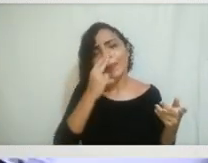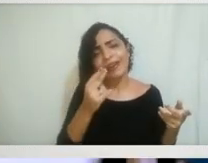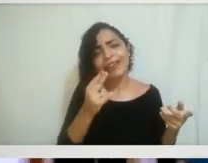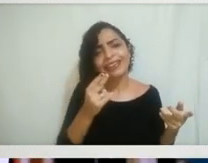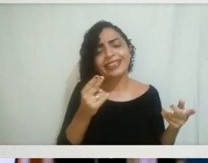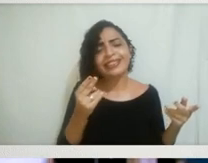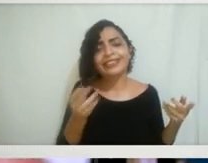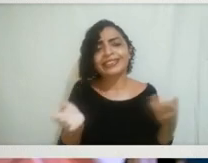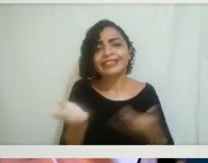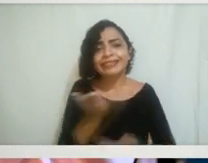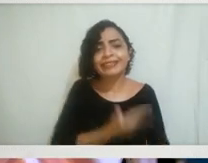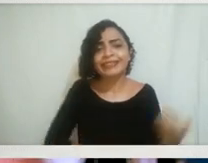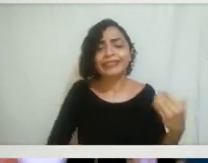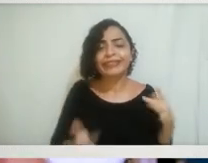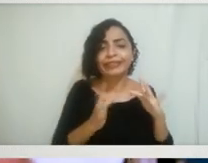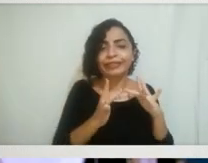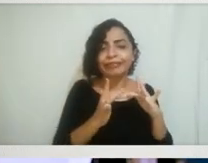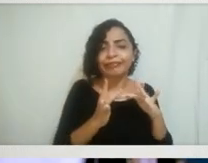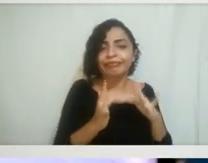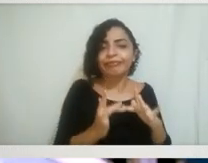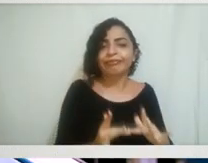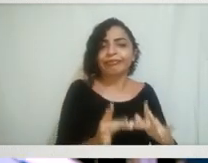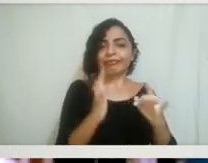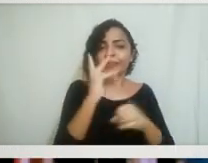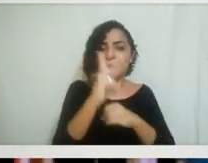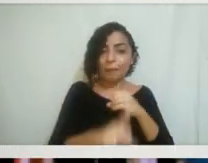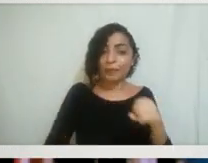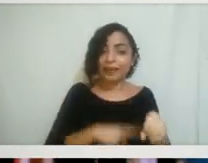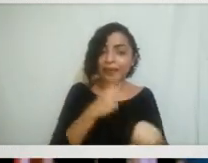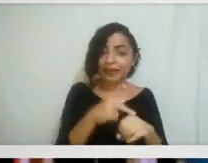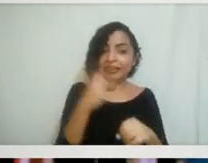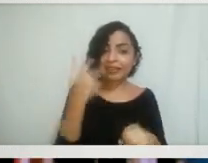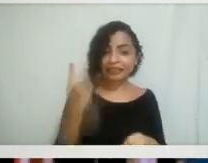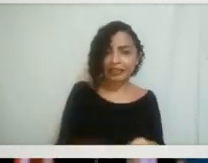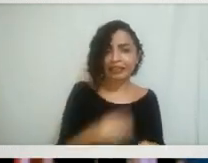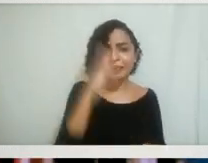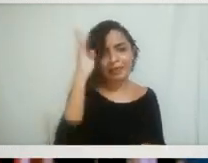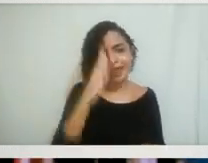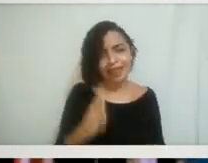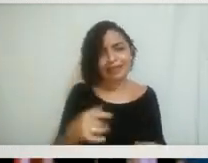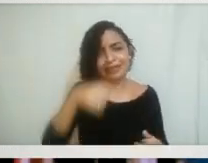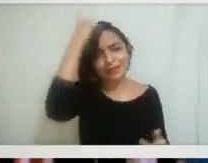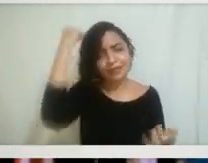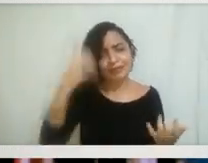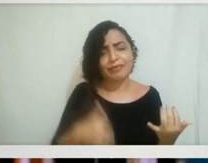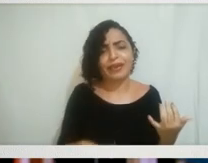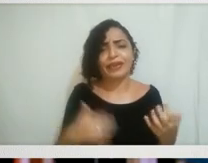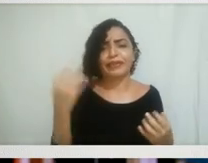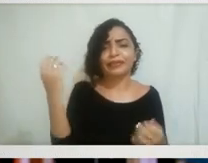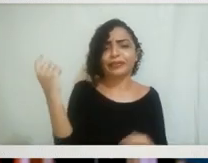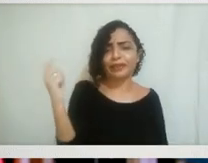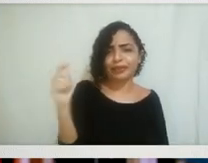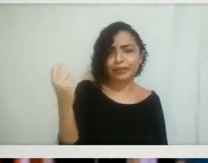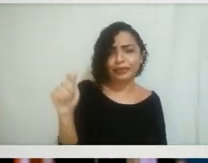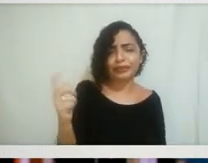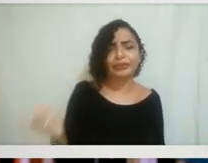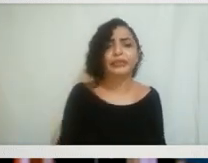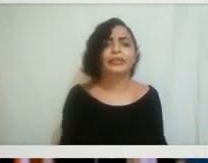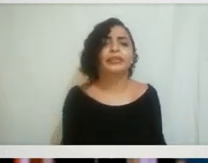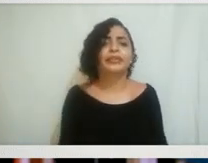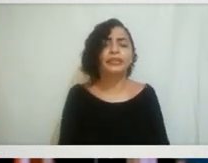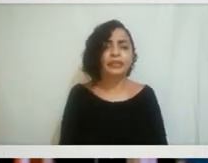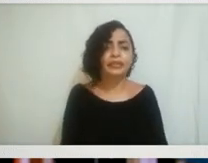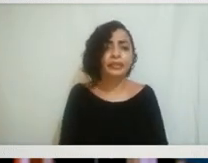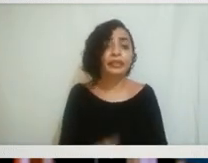de alicerçar relações mais próximas, né, entre vários países da América Latina, Brasil, México, Argentina. Aqui no